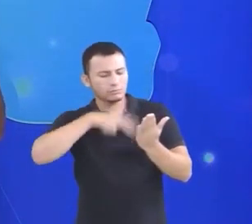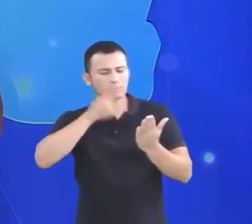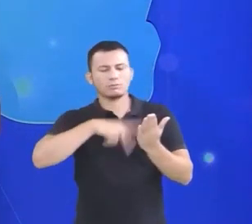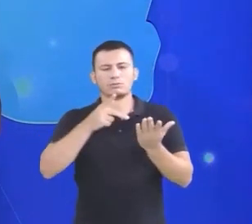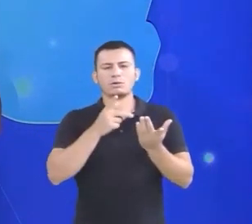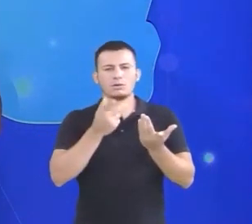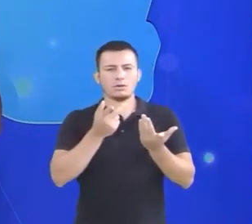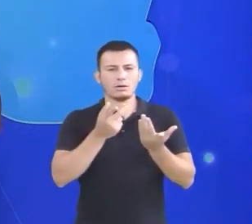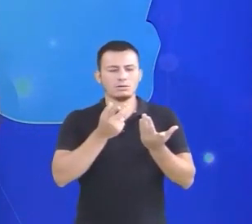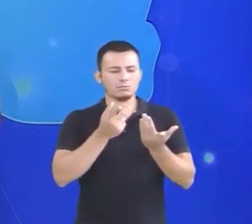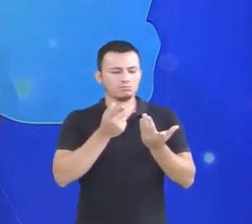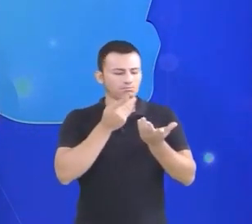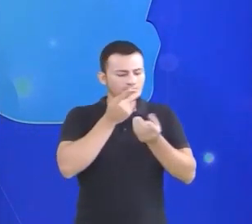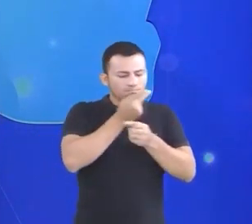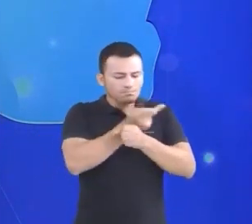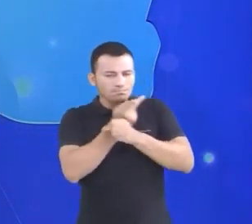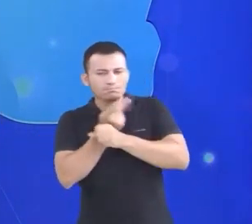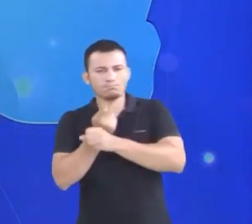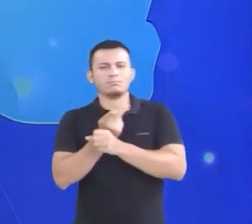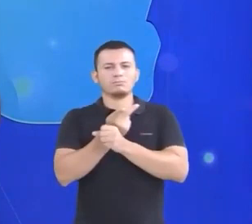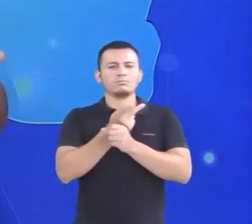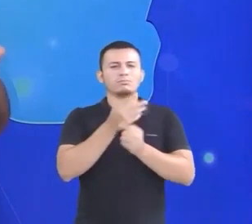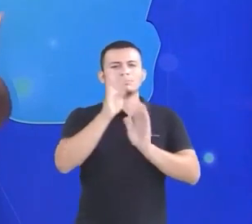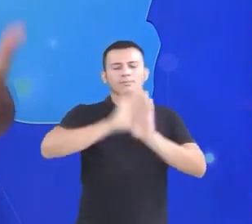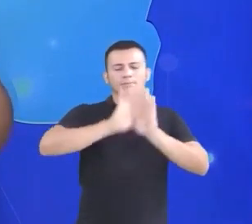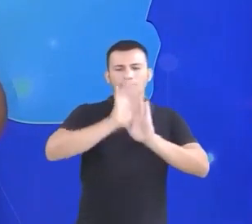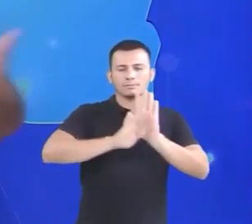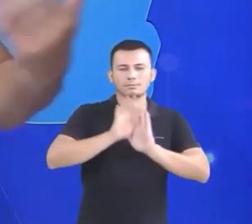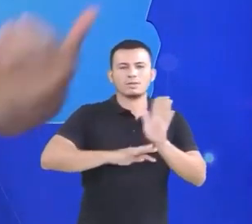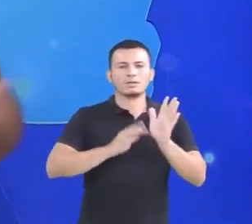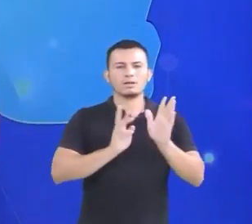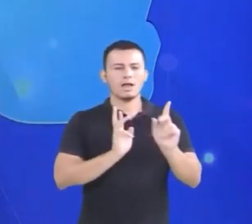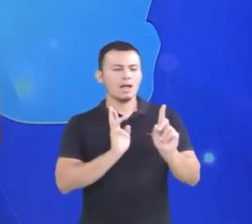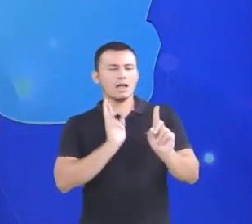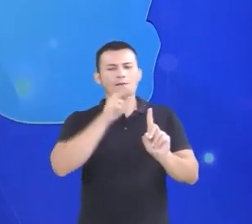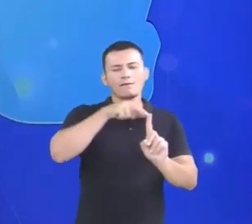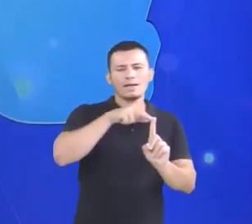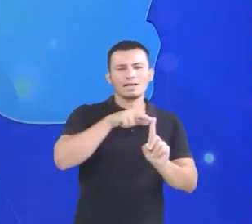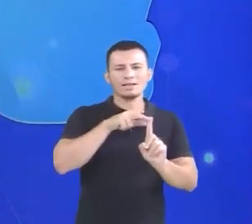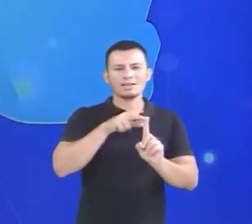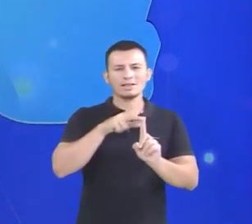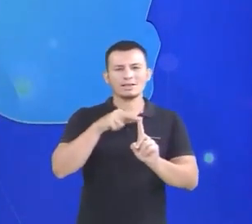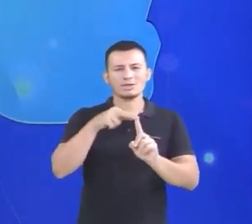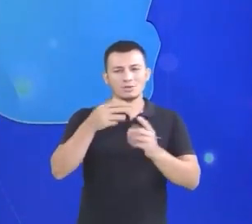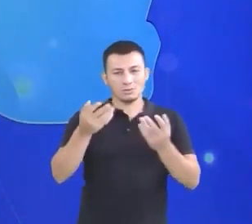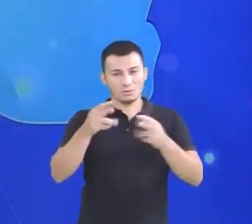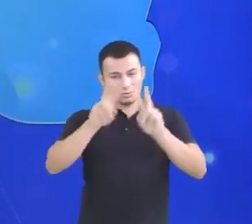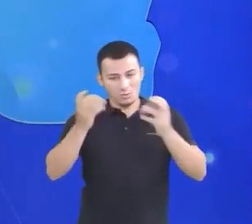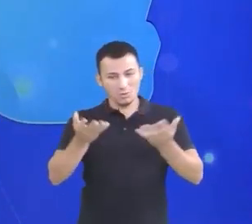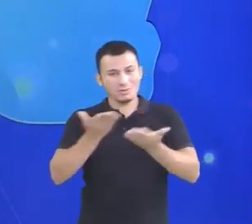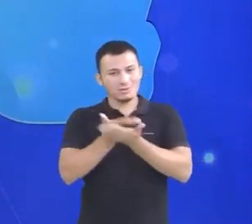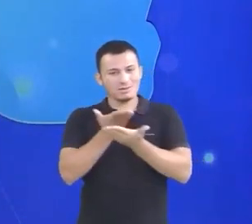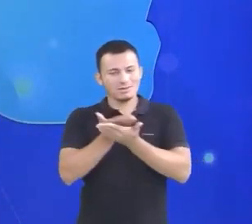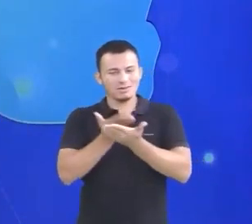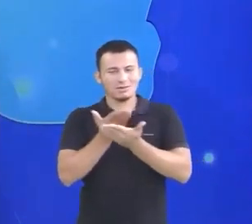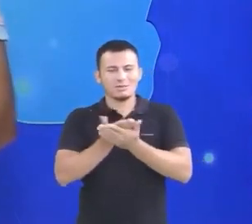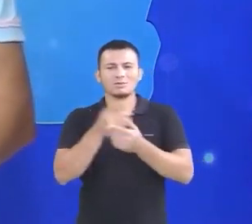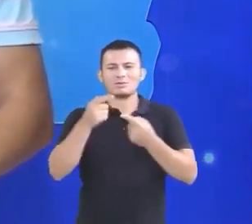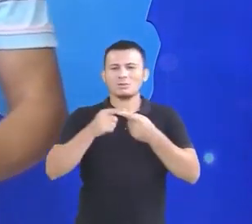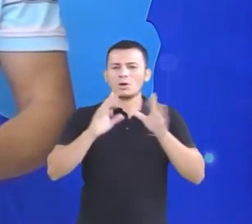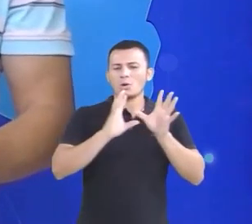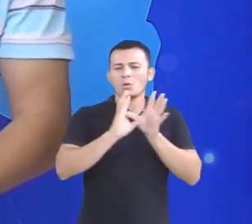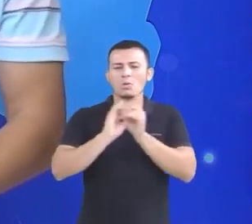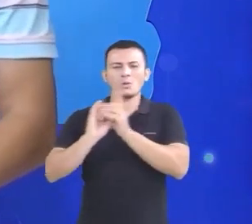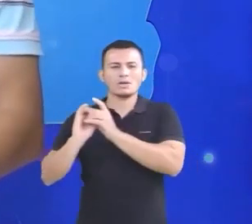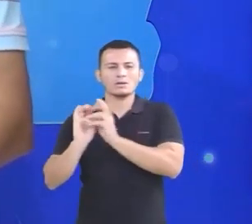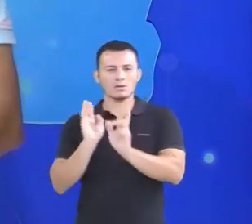encontrar no texto as referências que nós fizemos aqui na aula. Procurem encontrar a coesão